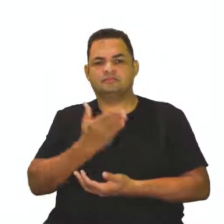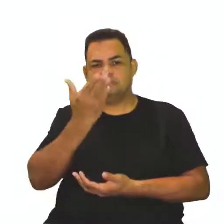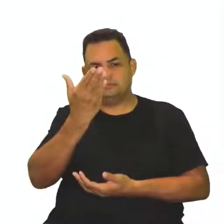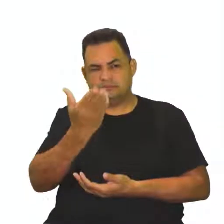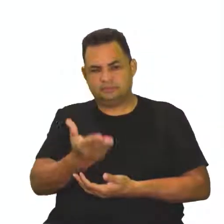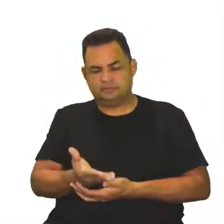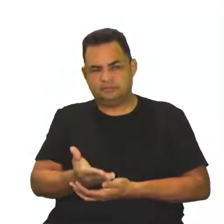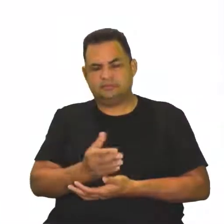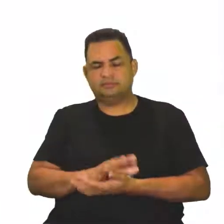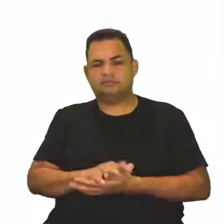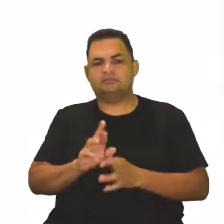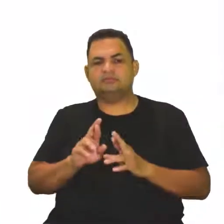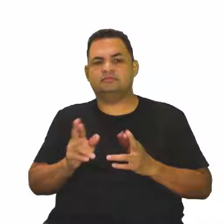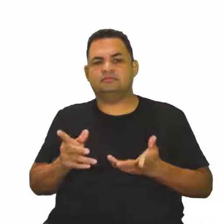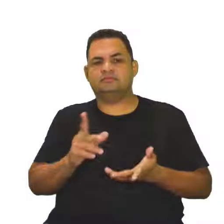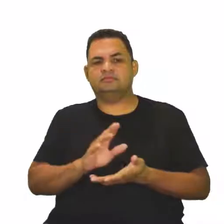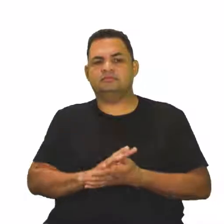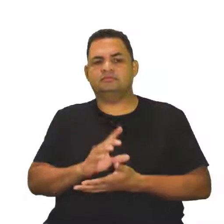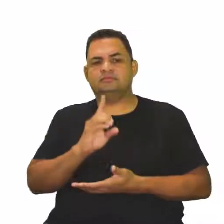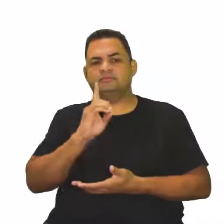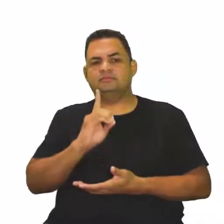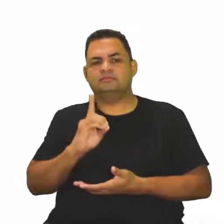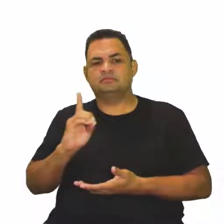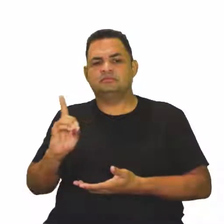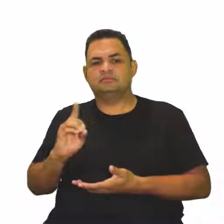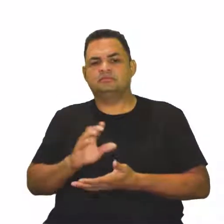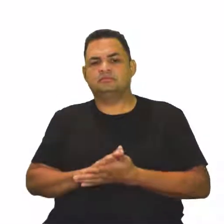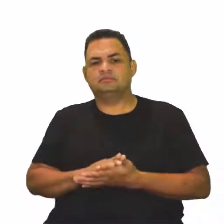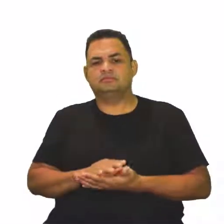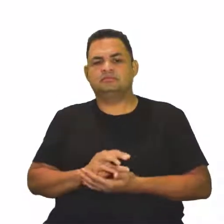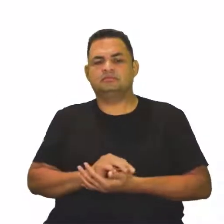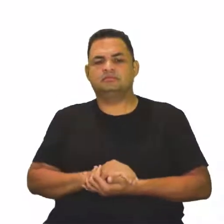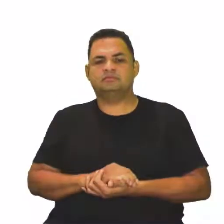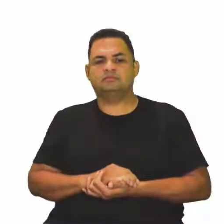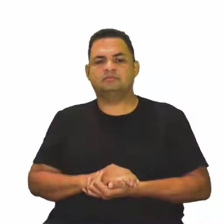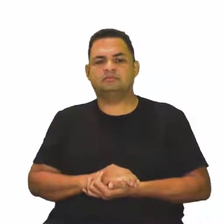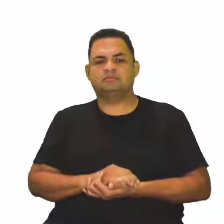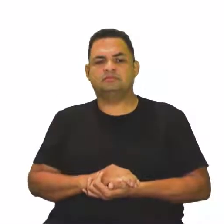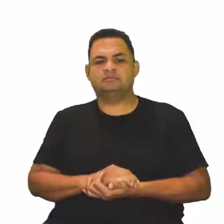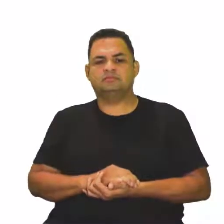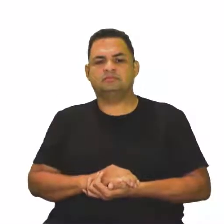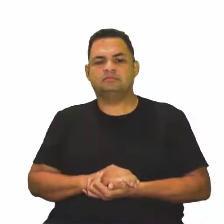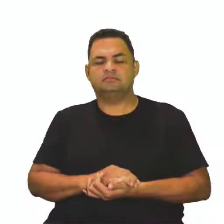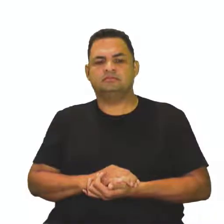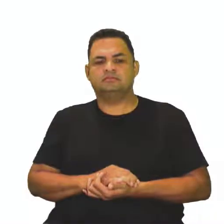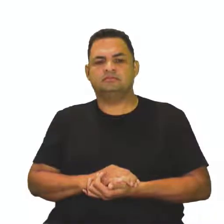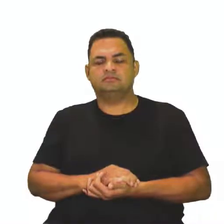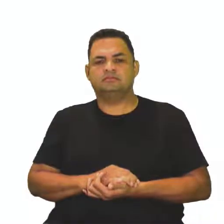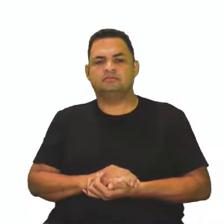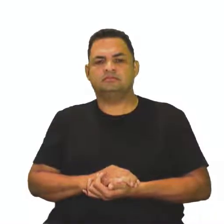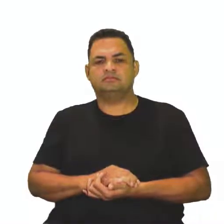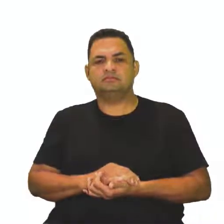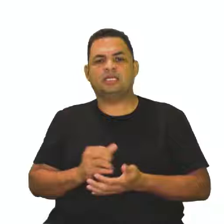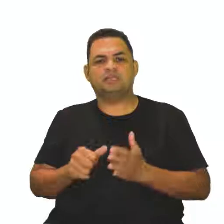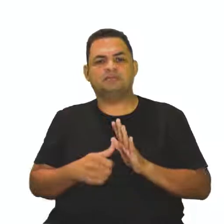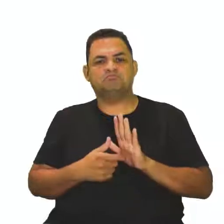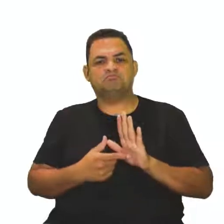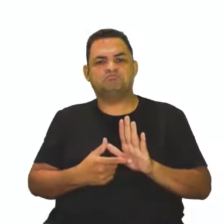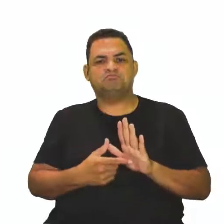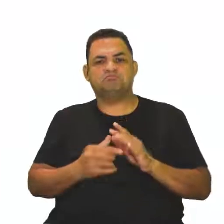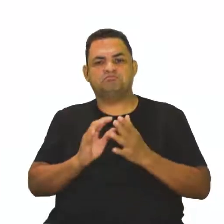amperes e diferença de potencial ou tensão em watts. Ok? Entendido isso? Então tá aqui nossa primeira